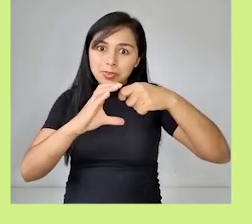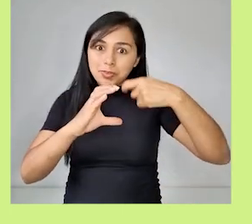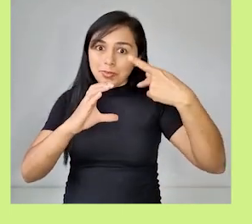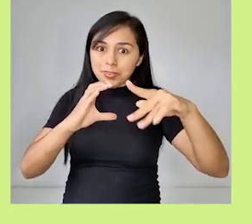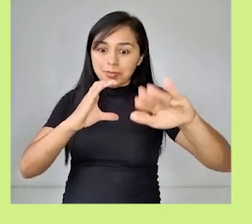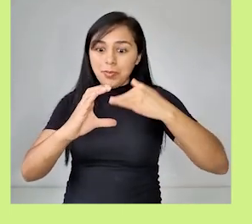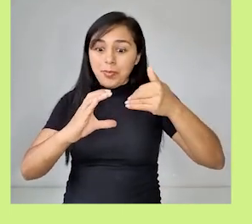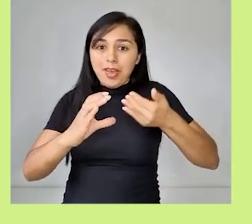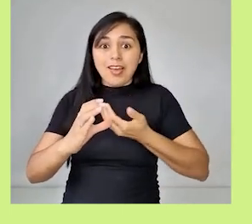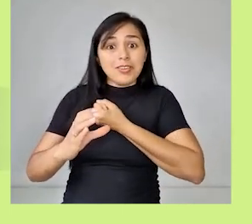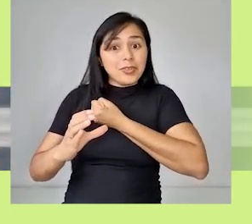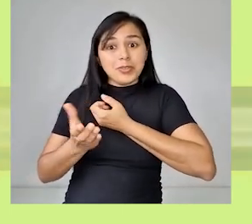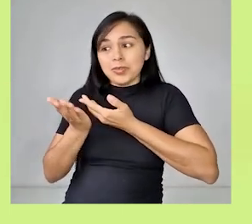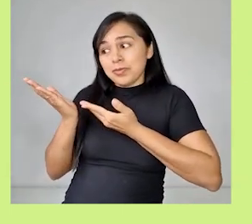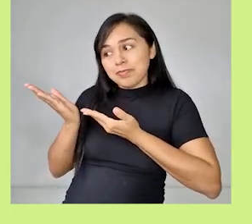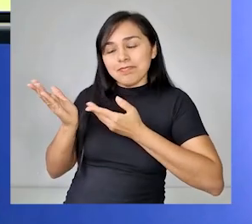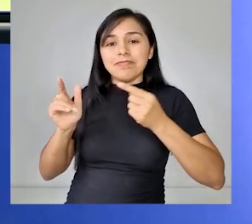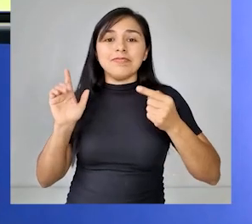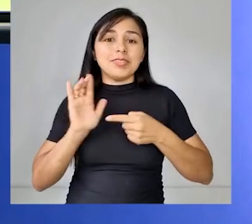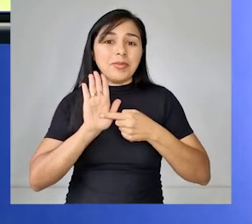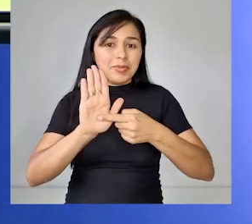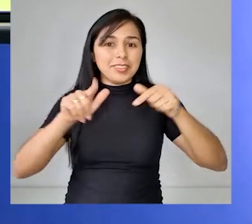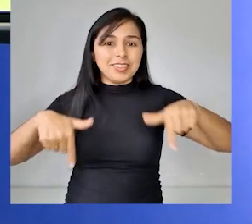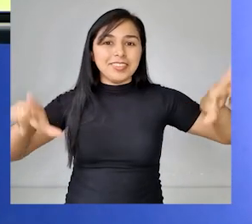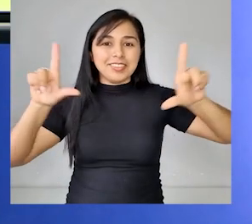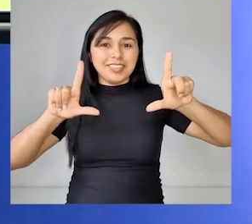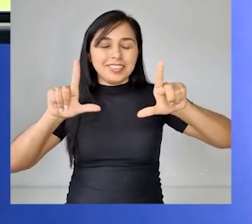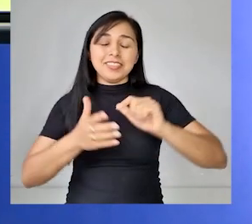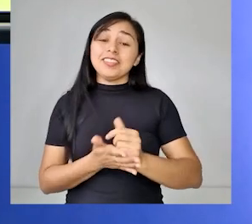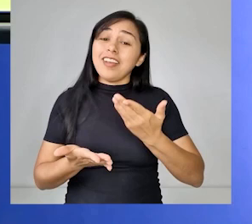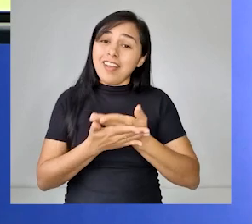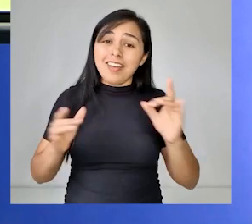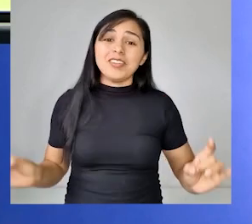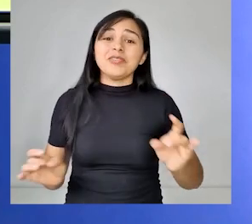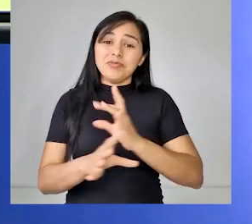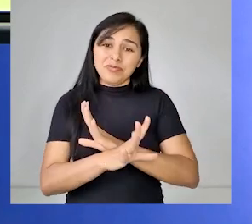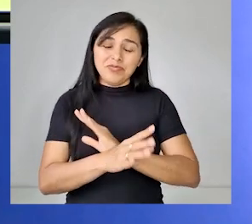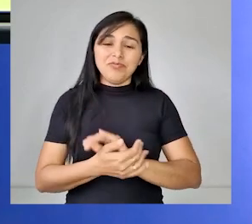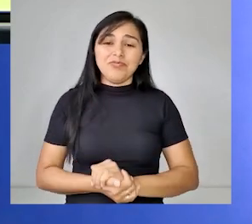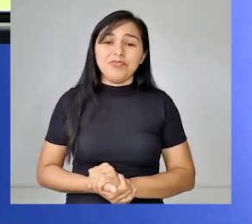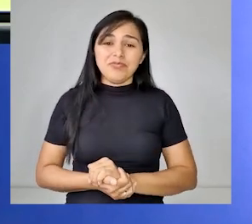aqui na TV nas próximas aulas. A nossa aula de hoje vai ficando por